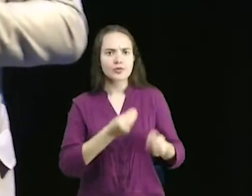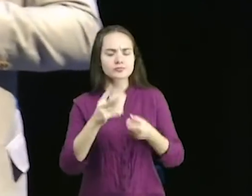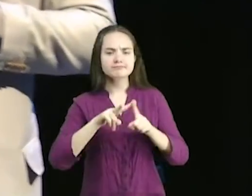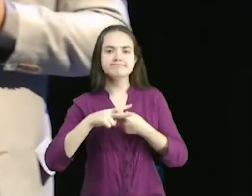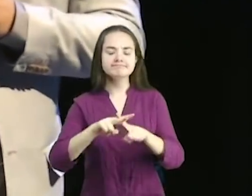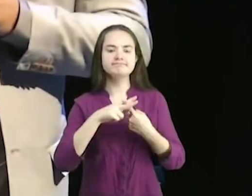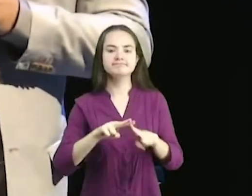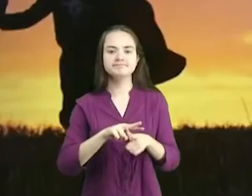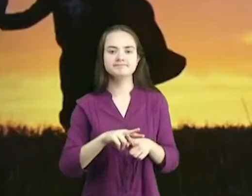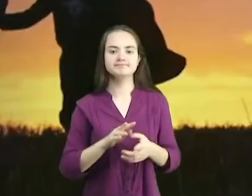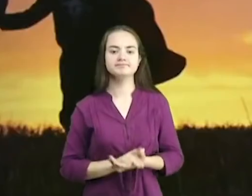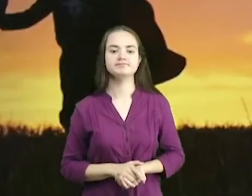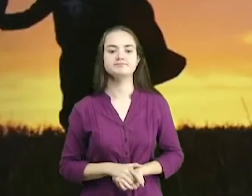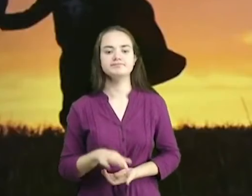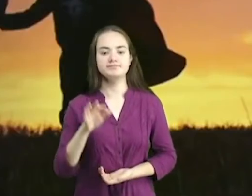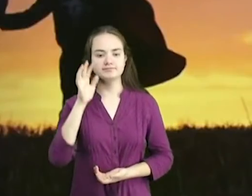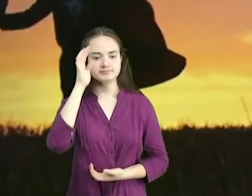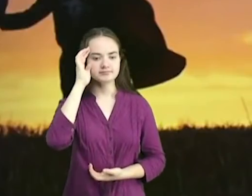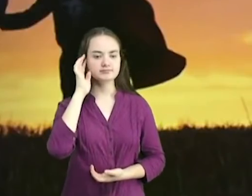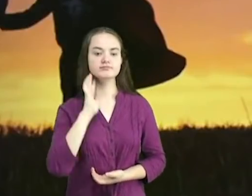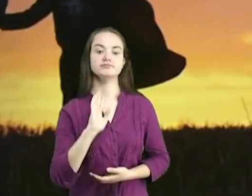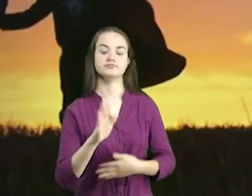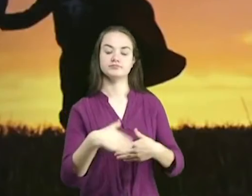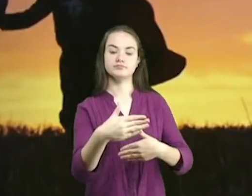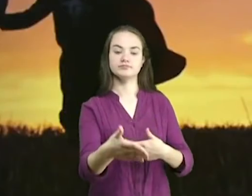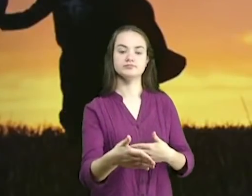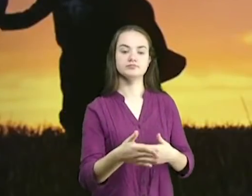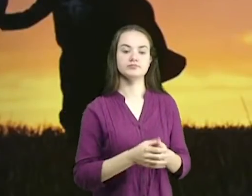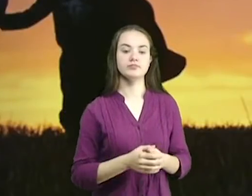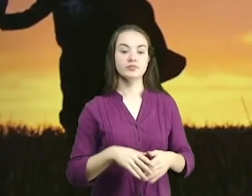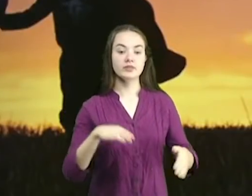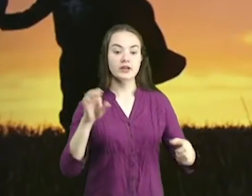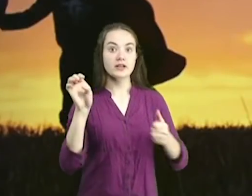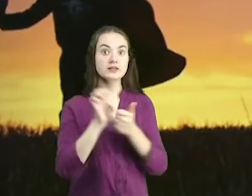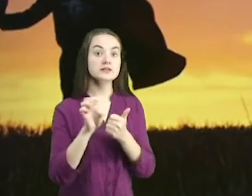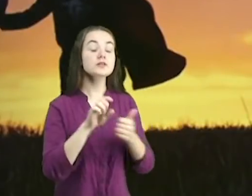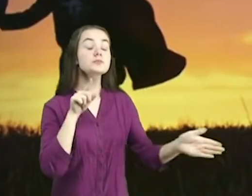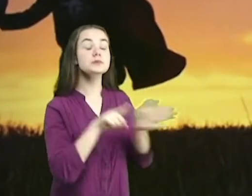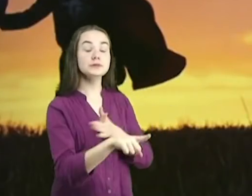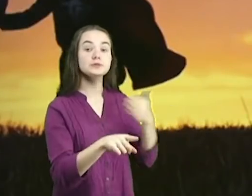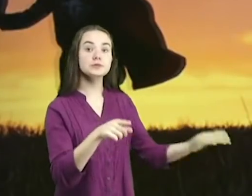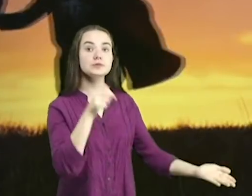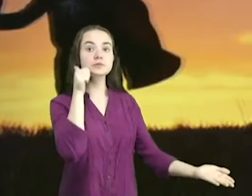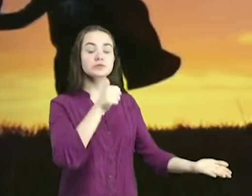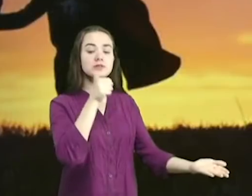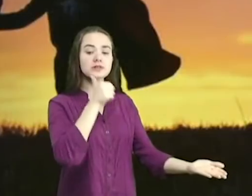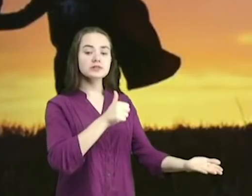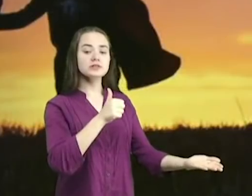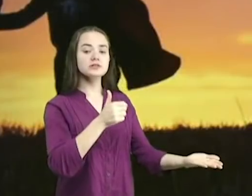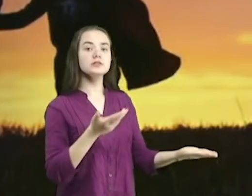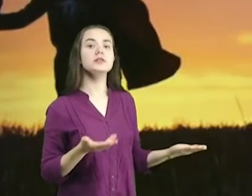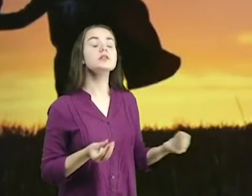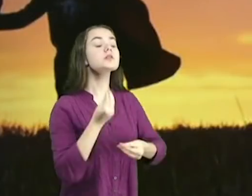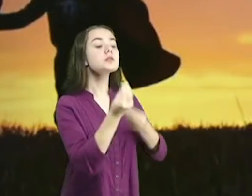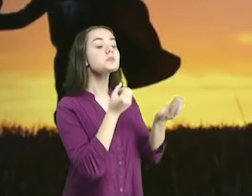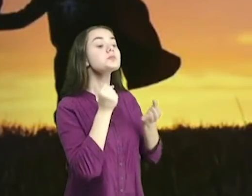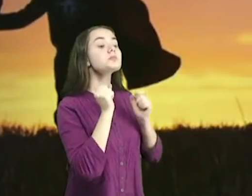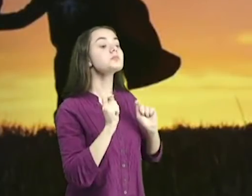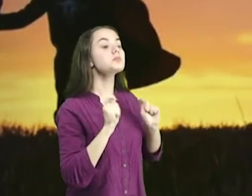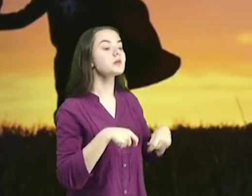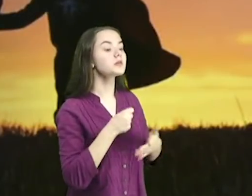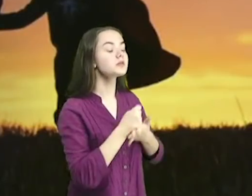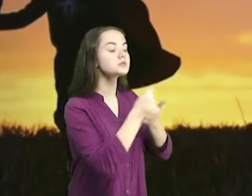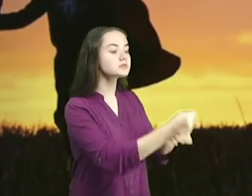Eliseu perguntou-lhe, como posso ajudá-la? Diga-me o que você tem em casa. A